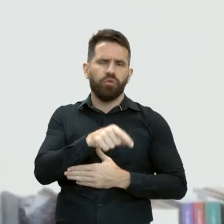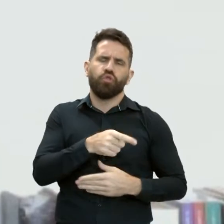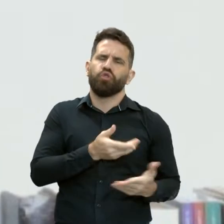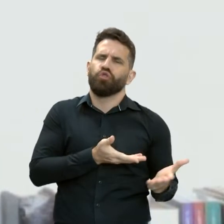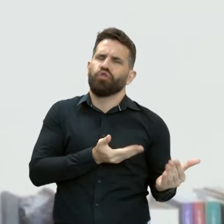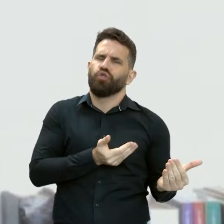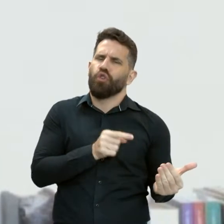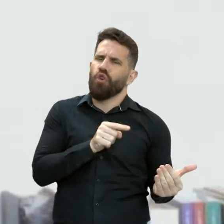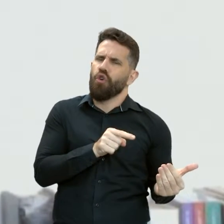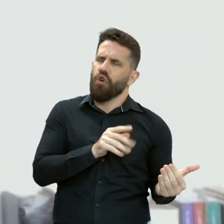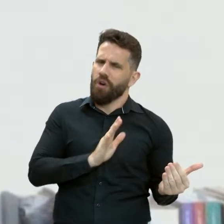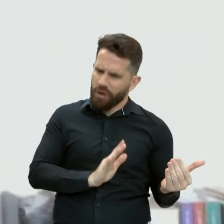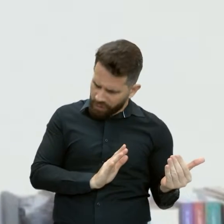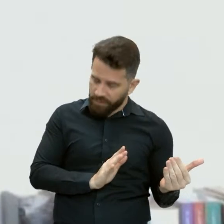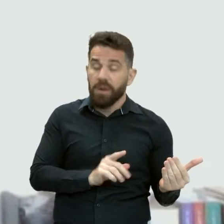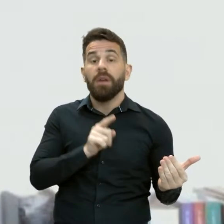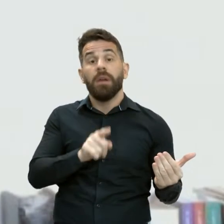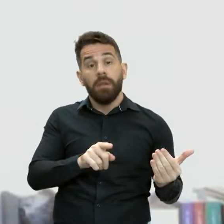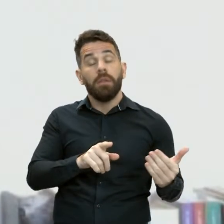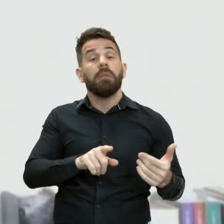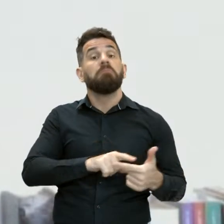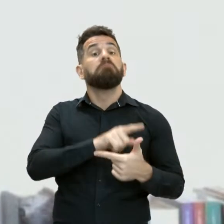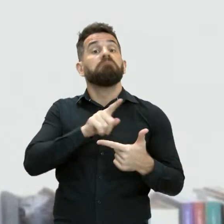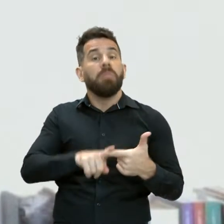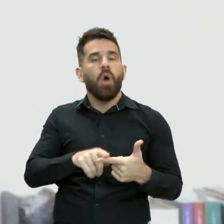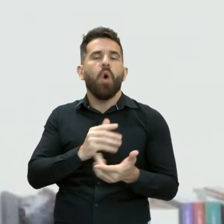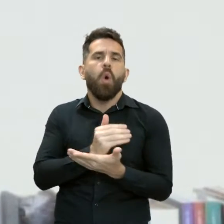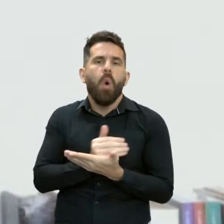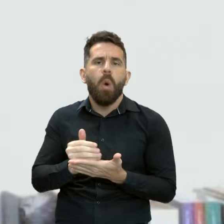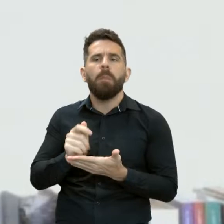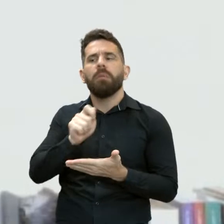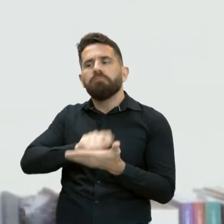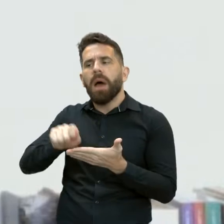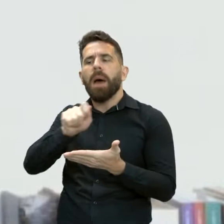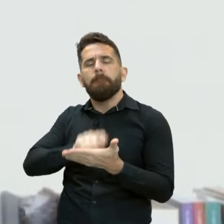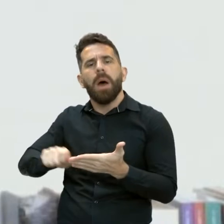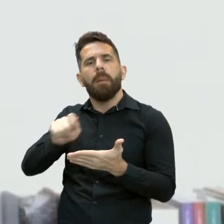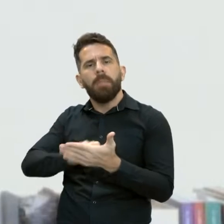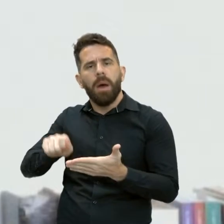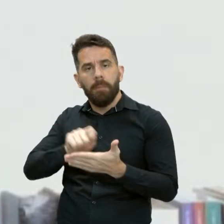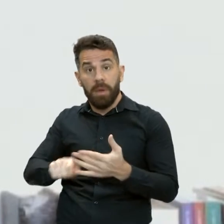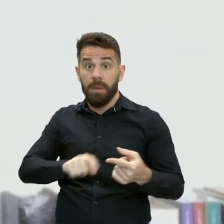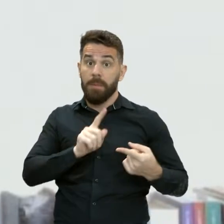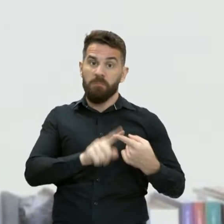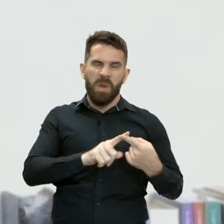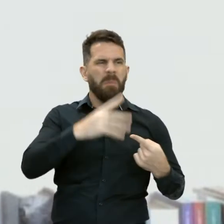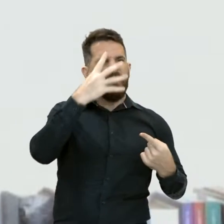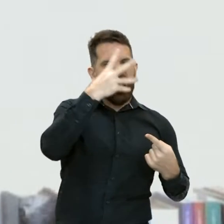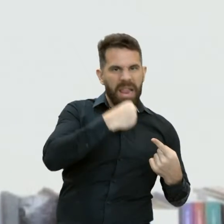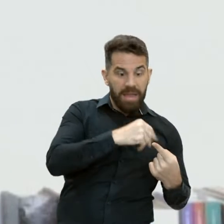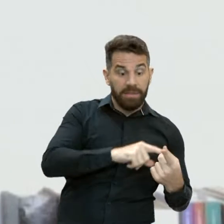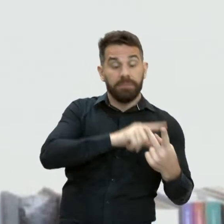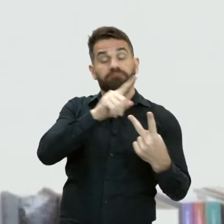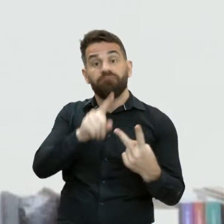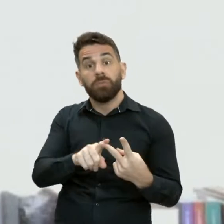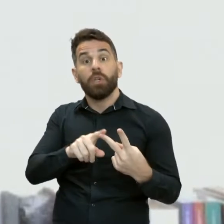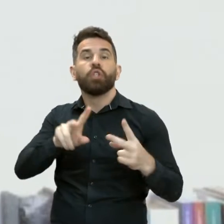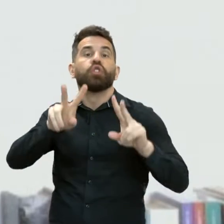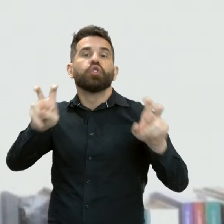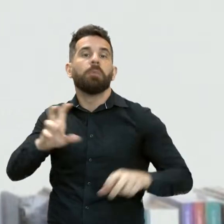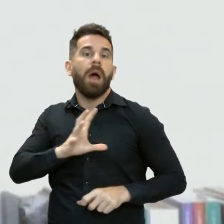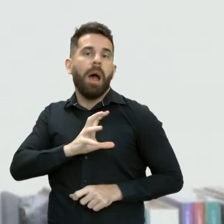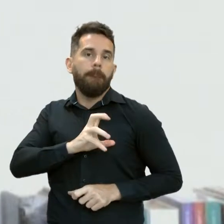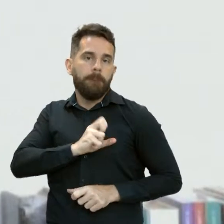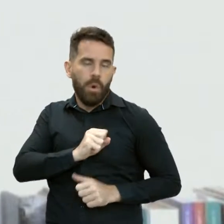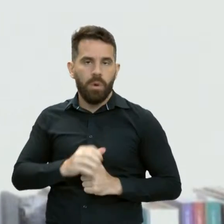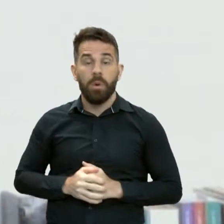Inicialmente escreve essas dissertações, depois ela escreve uma dissertação sobre o amor, mas ela se